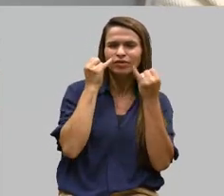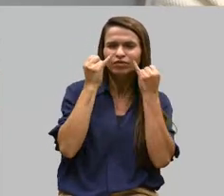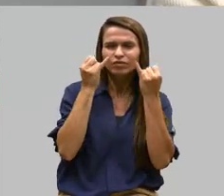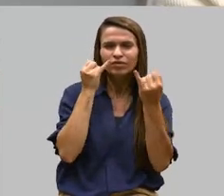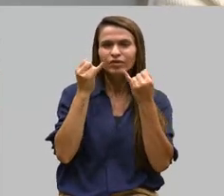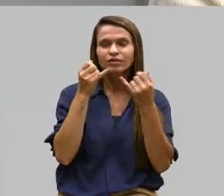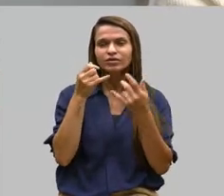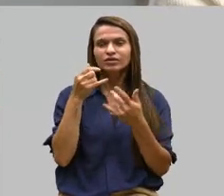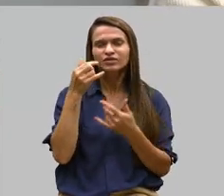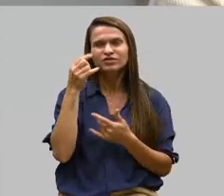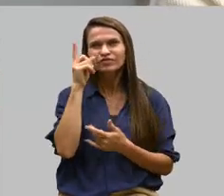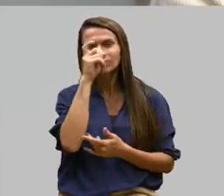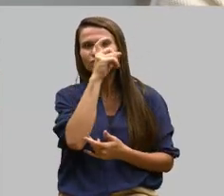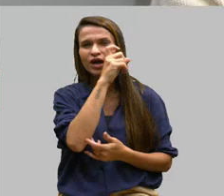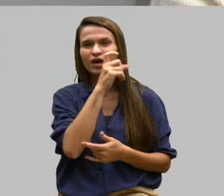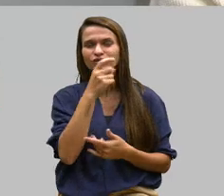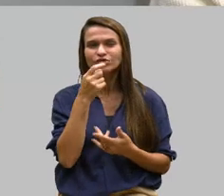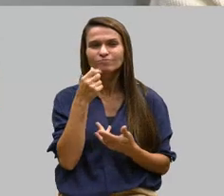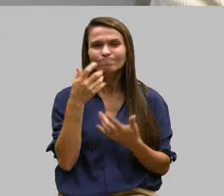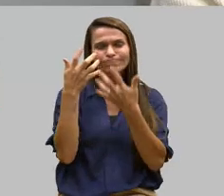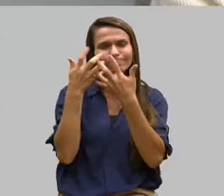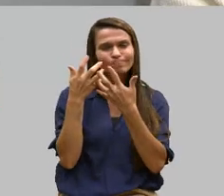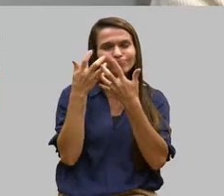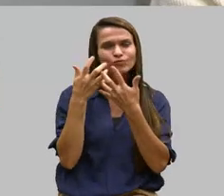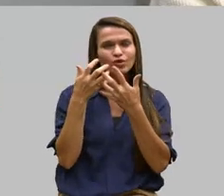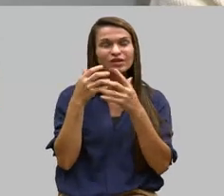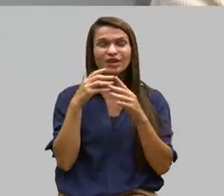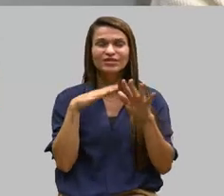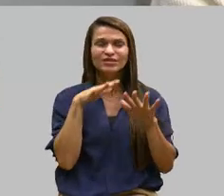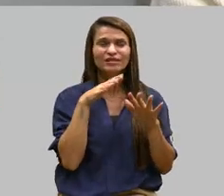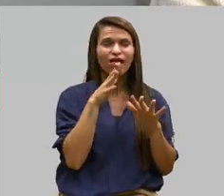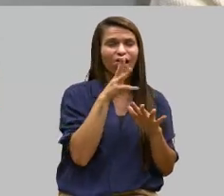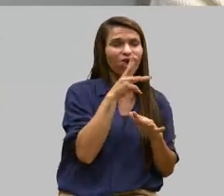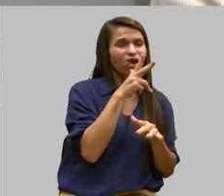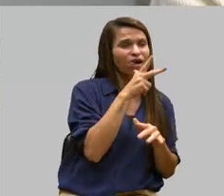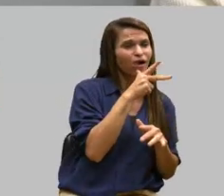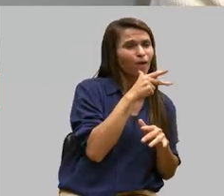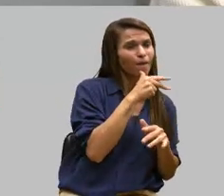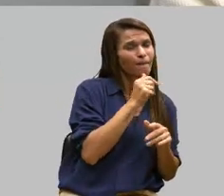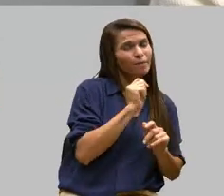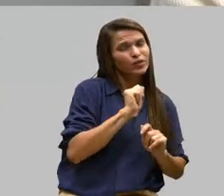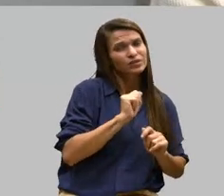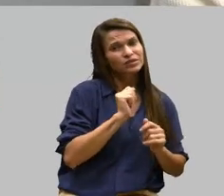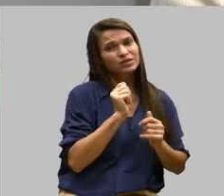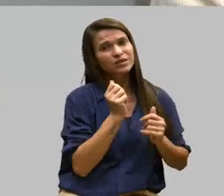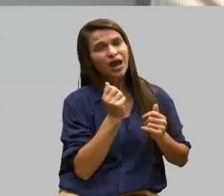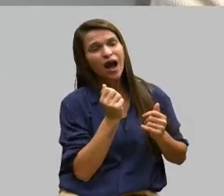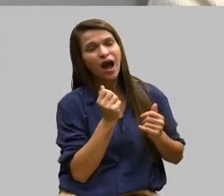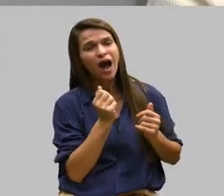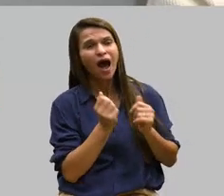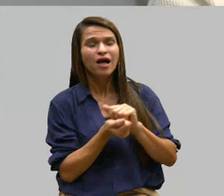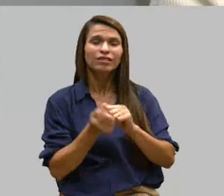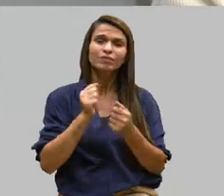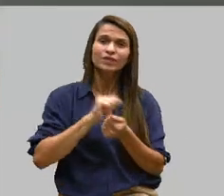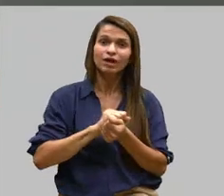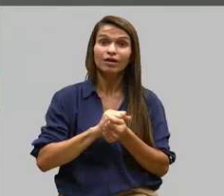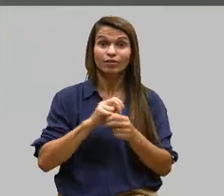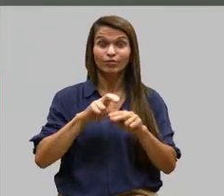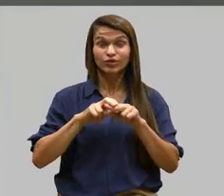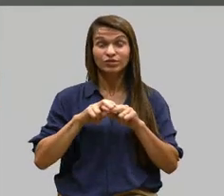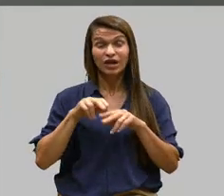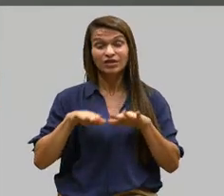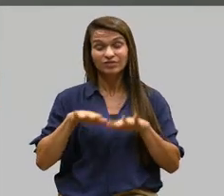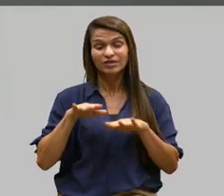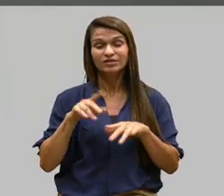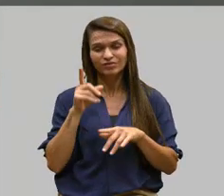e ele demanda um tempo maior do que os outros para poder se adaptar é por isso que às vezes temos a dificuldade na questão da inclusão